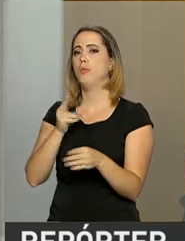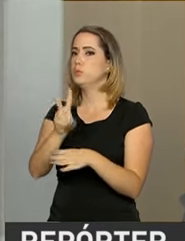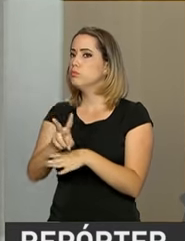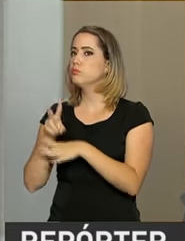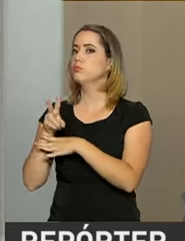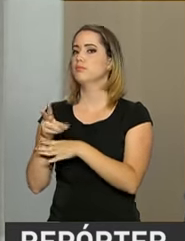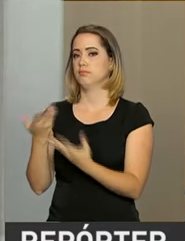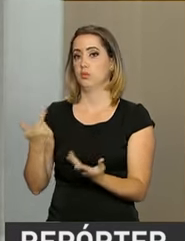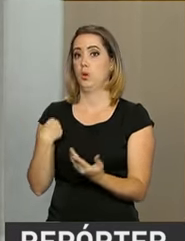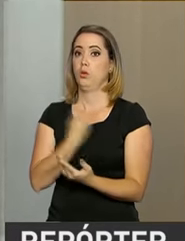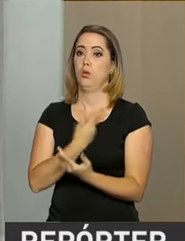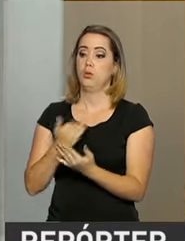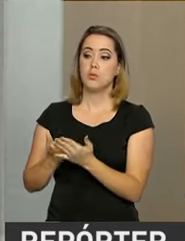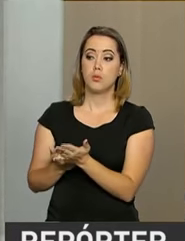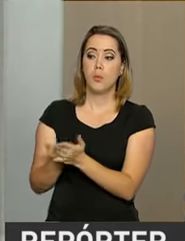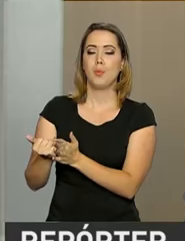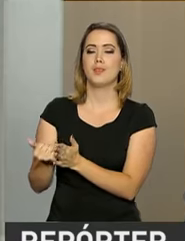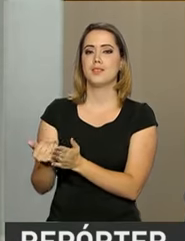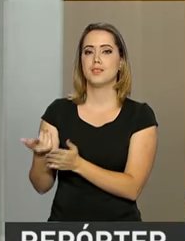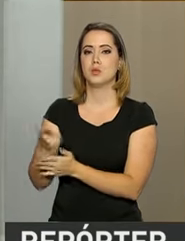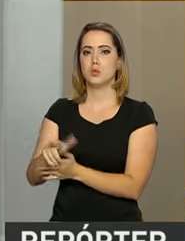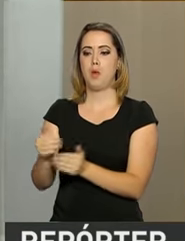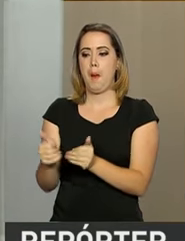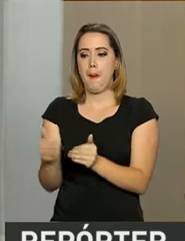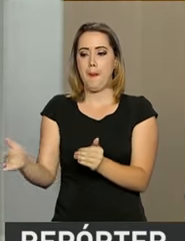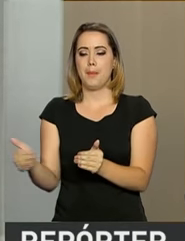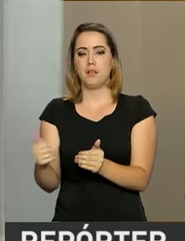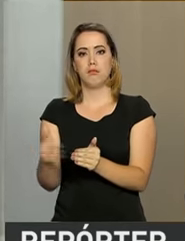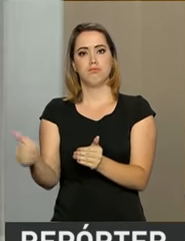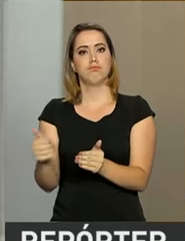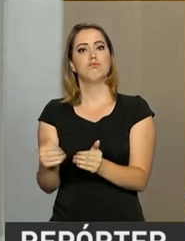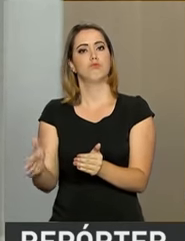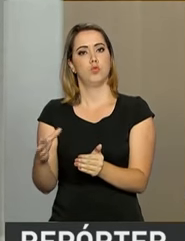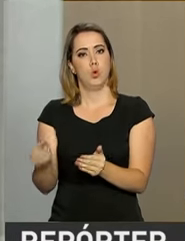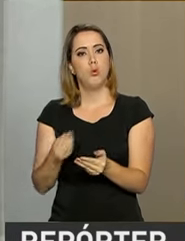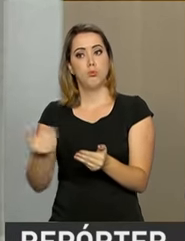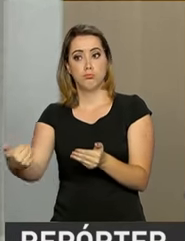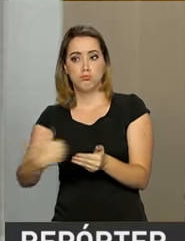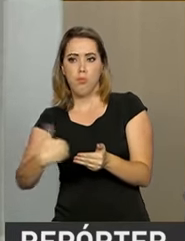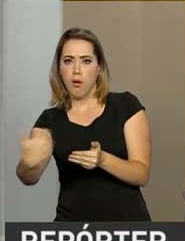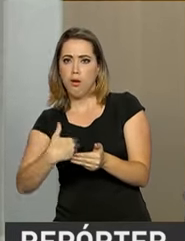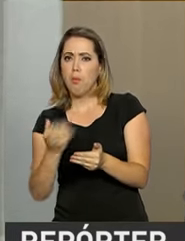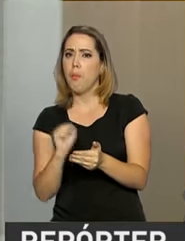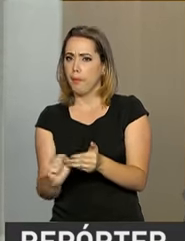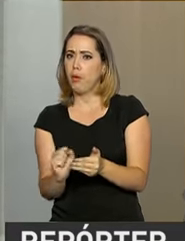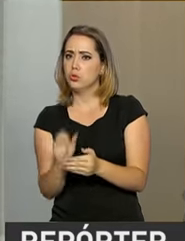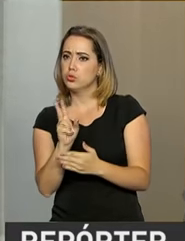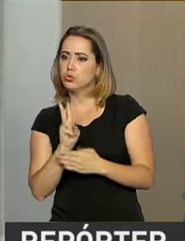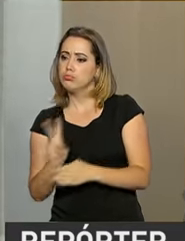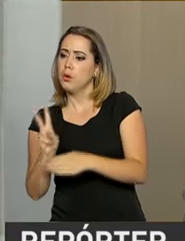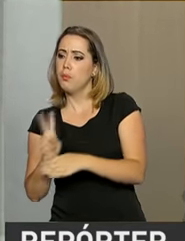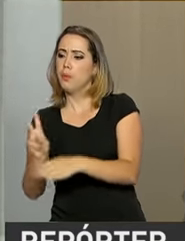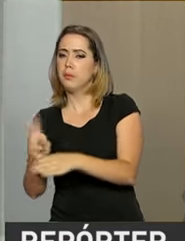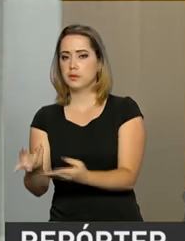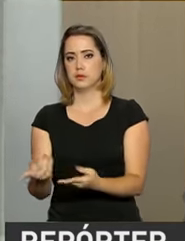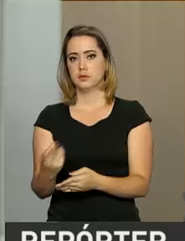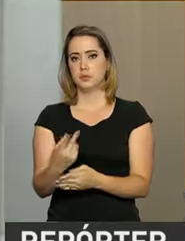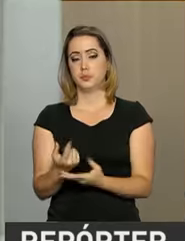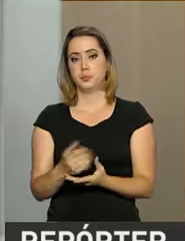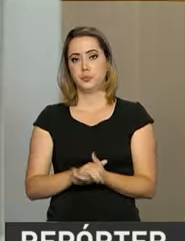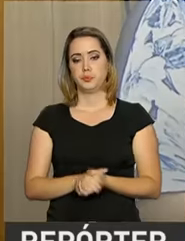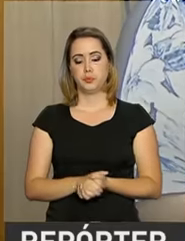estamos dando um passo importante para abrir a porta do sistema de crédito porque elas é que geram emprego e